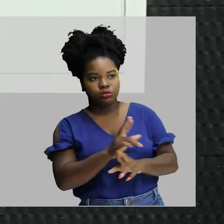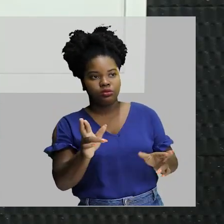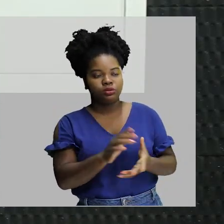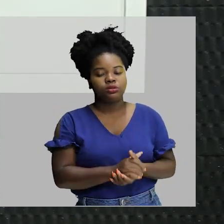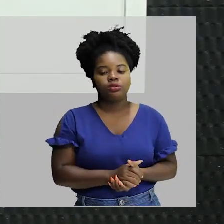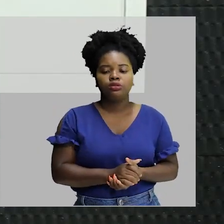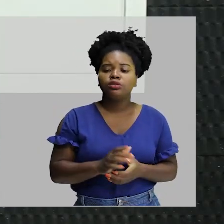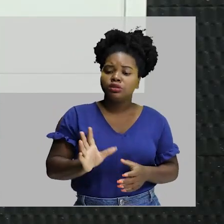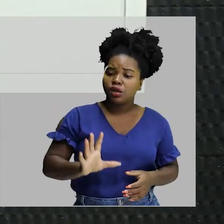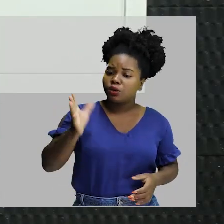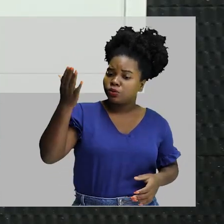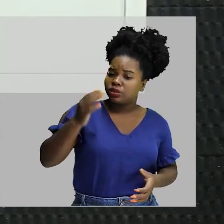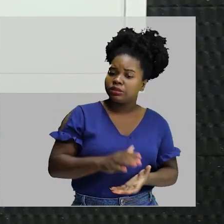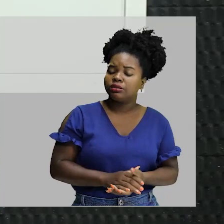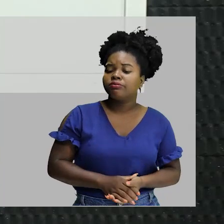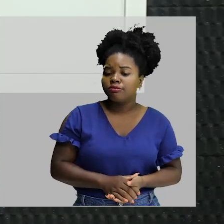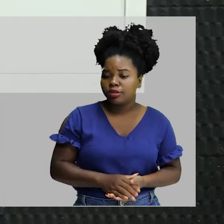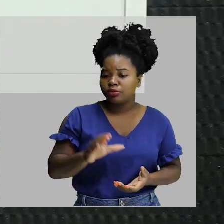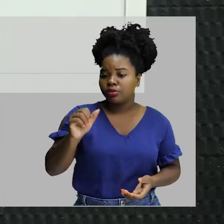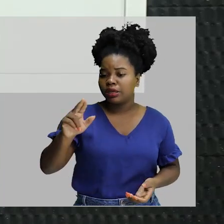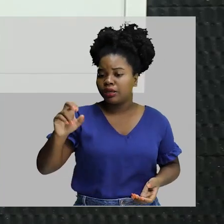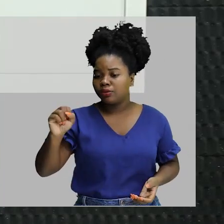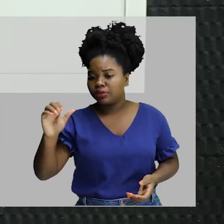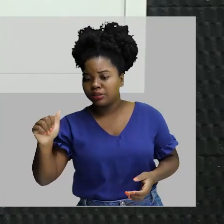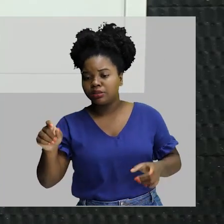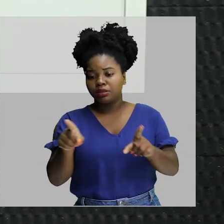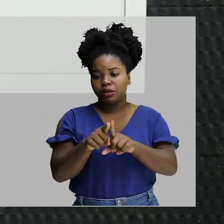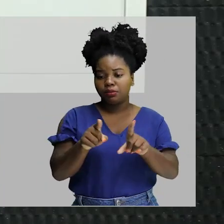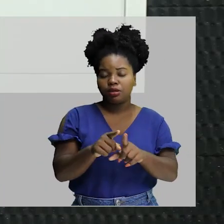causa e efeito estão a partir da natureza,